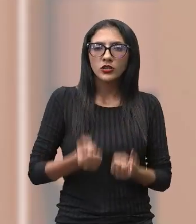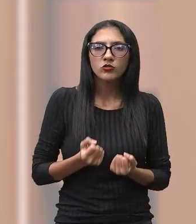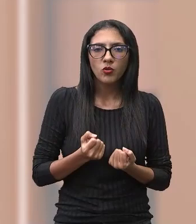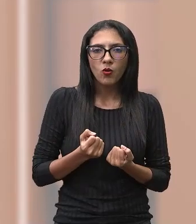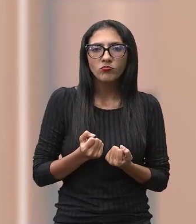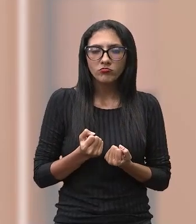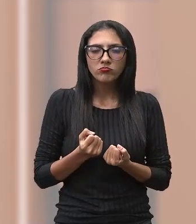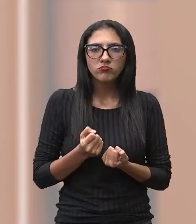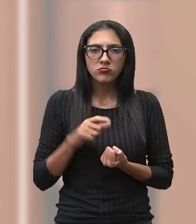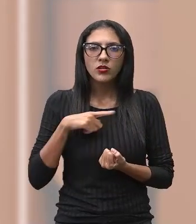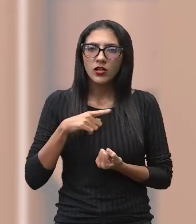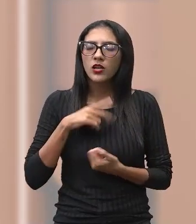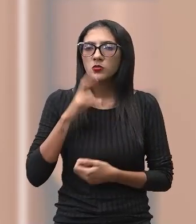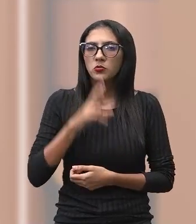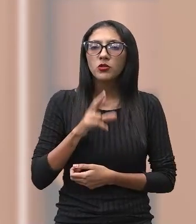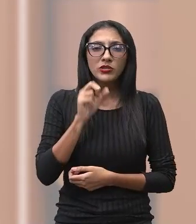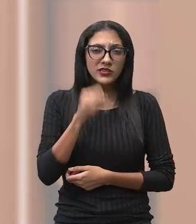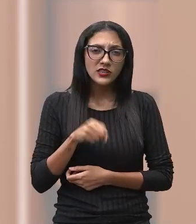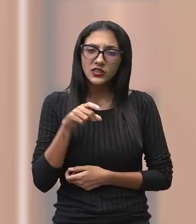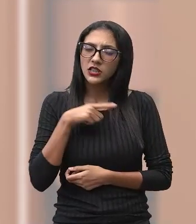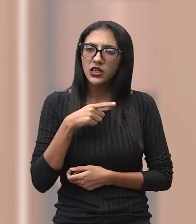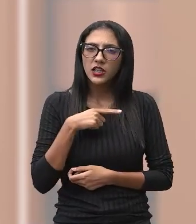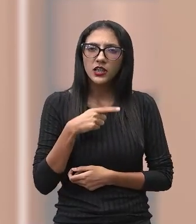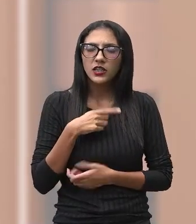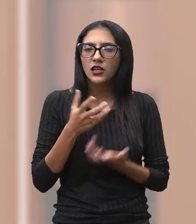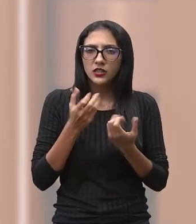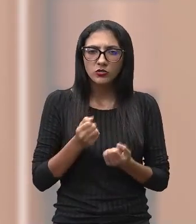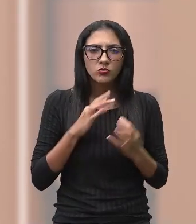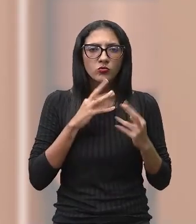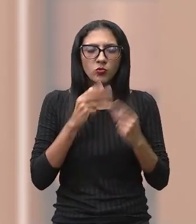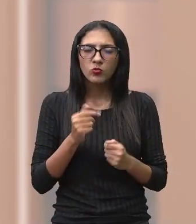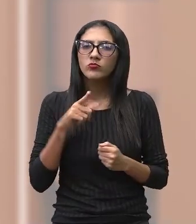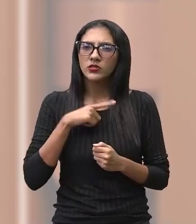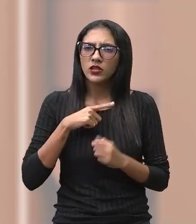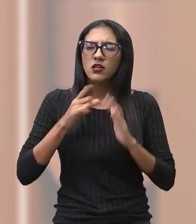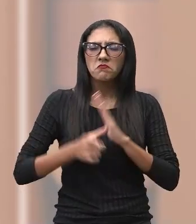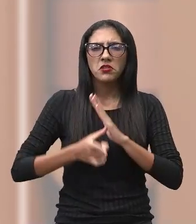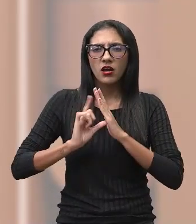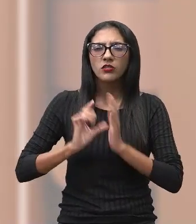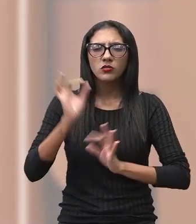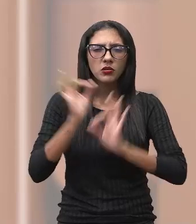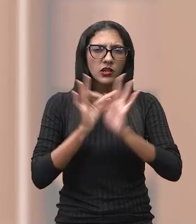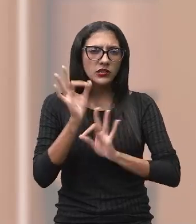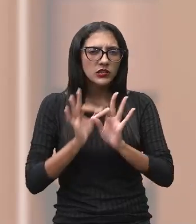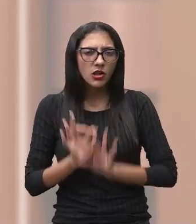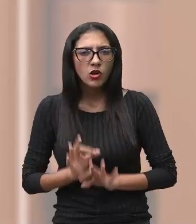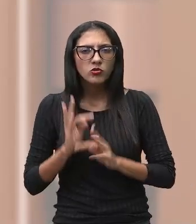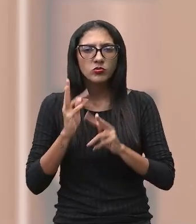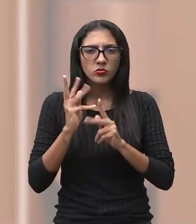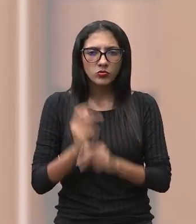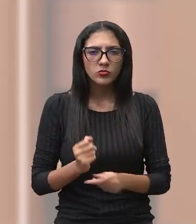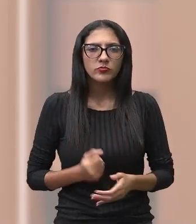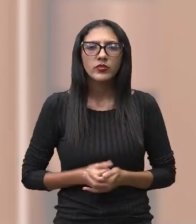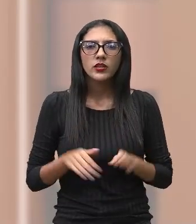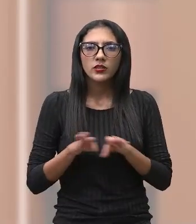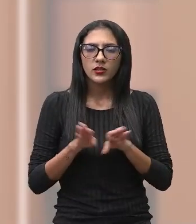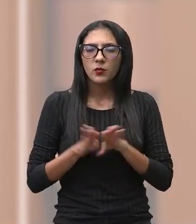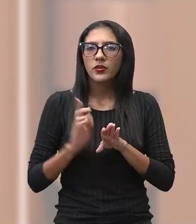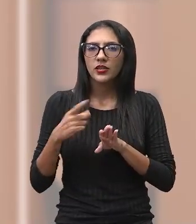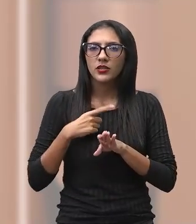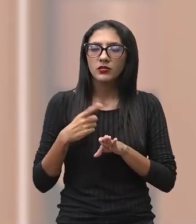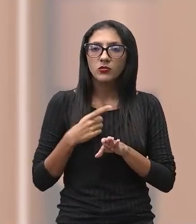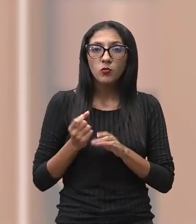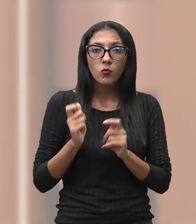ele assume, né, que ele realmente orquestrou, né? Inclusive, ele teve um contato